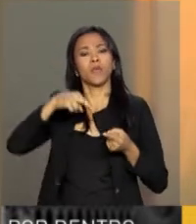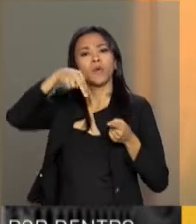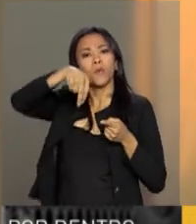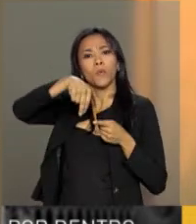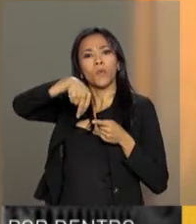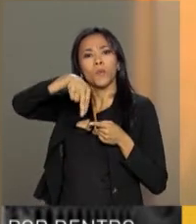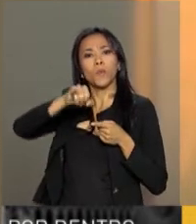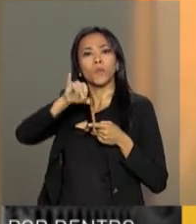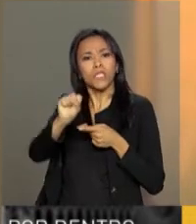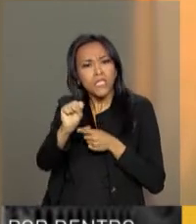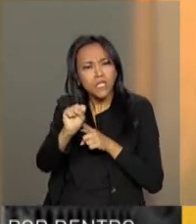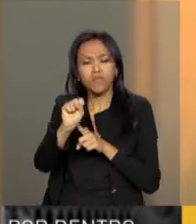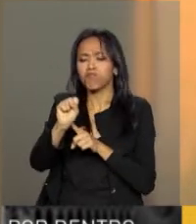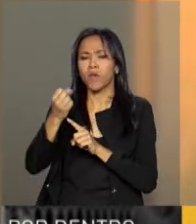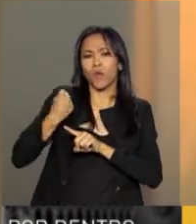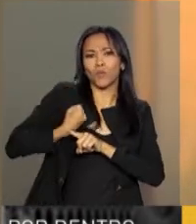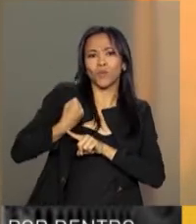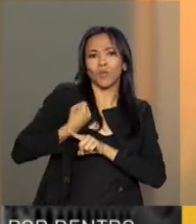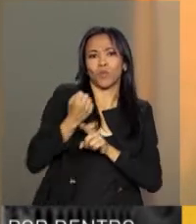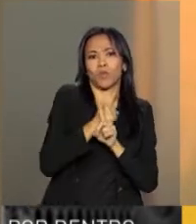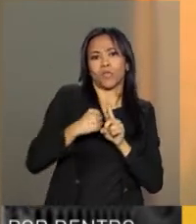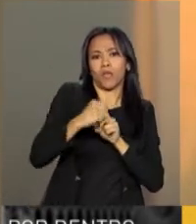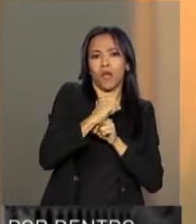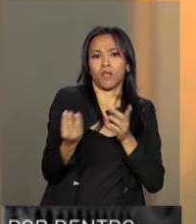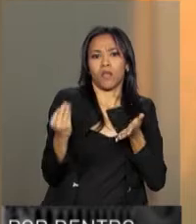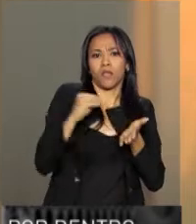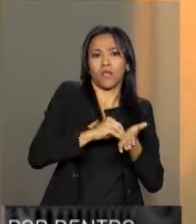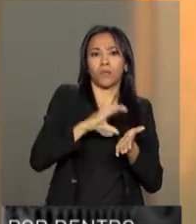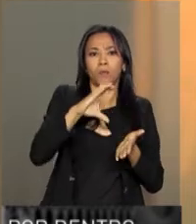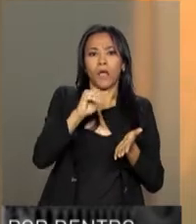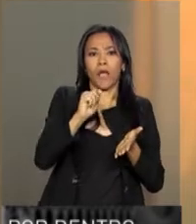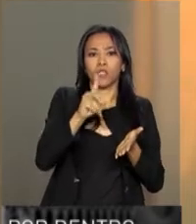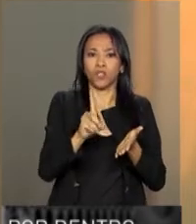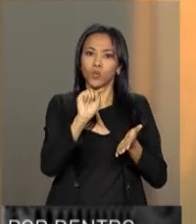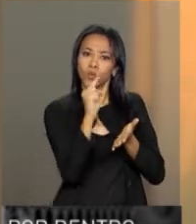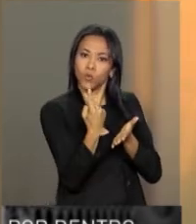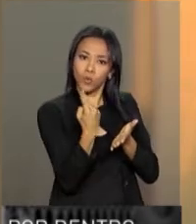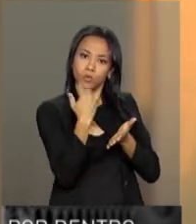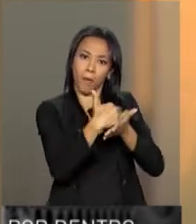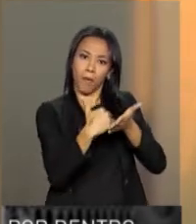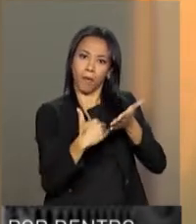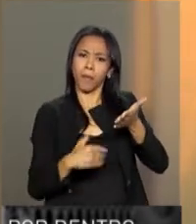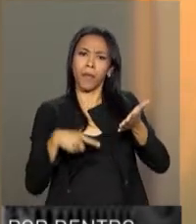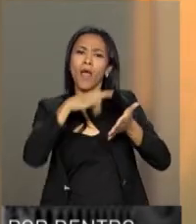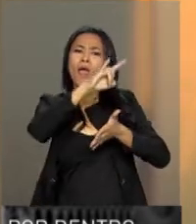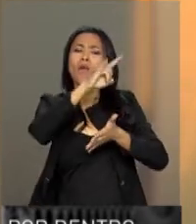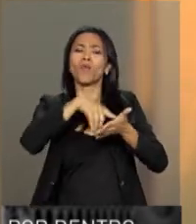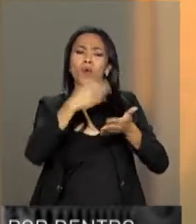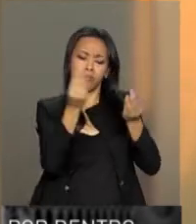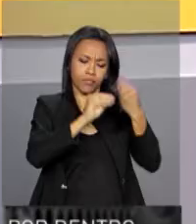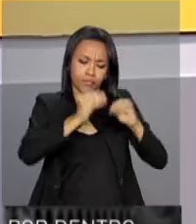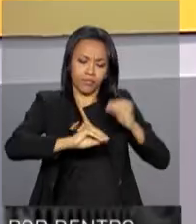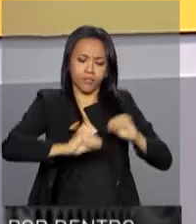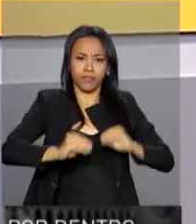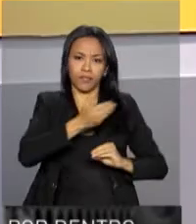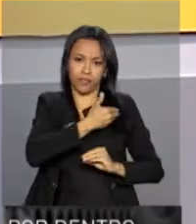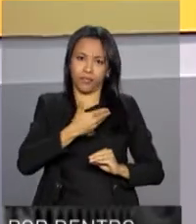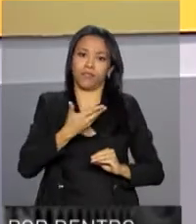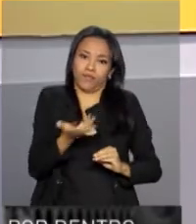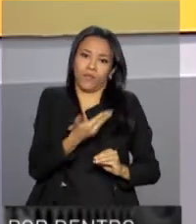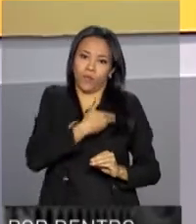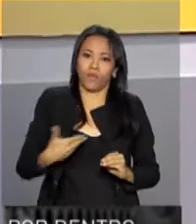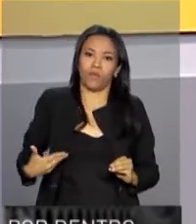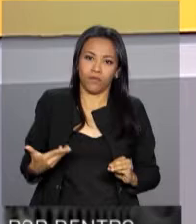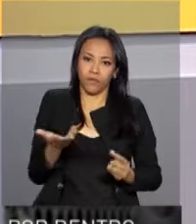social está cadastrado no caso de único que o cadastro único para programas sociais do governo federal o